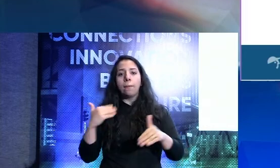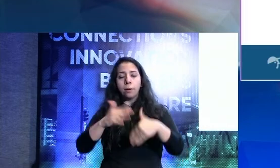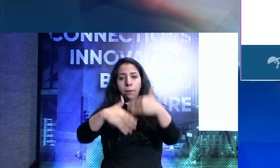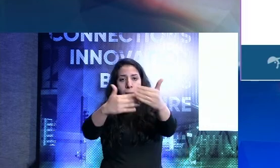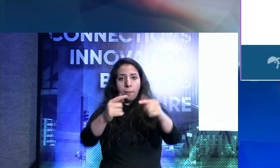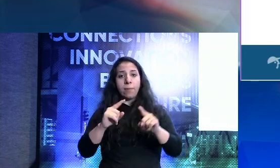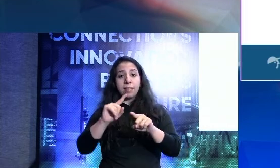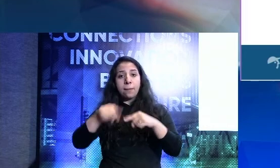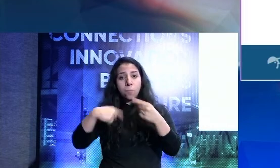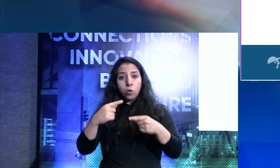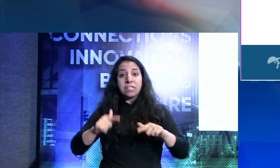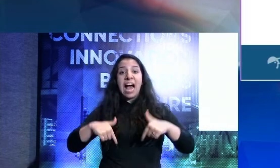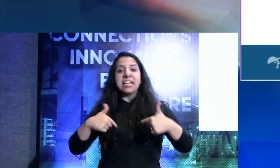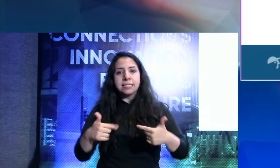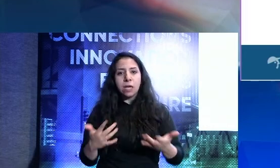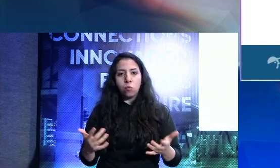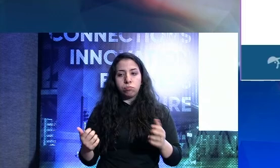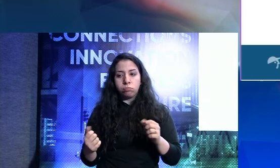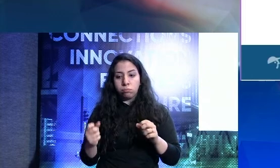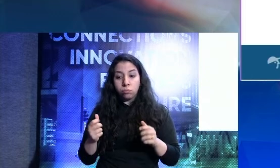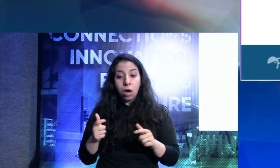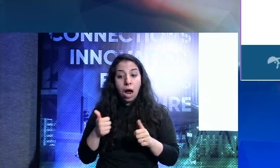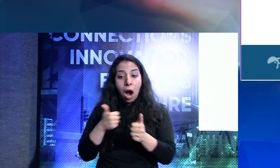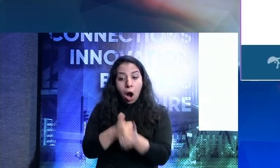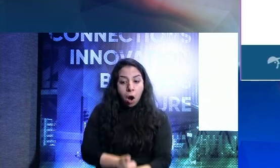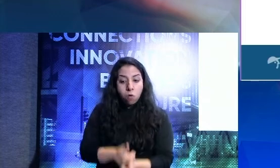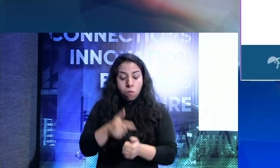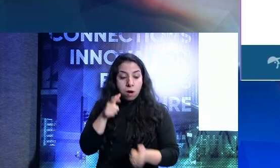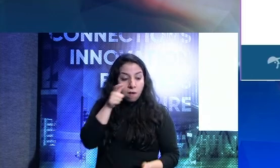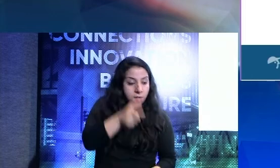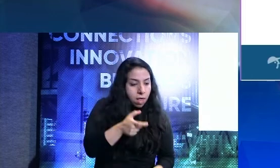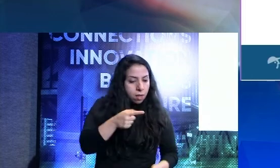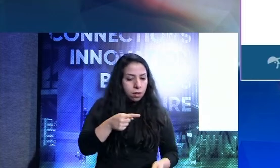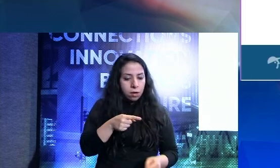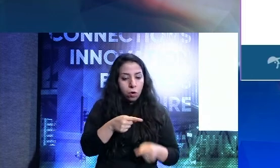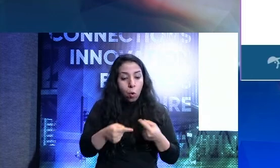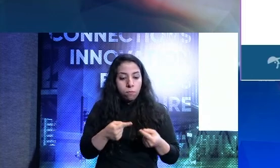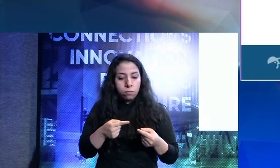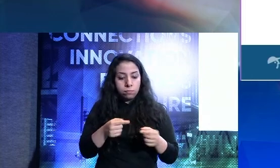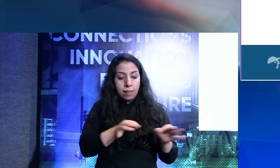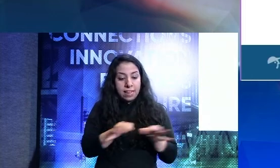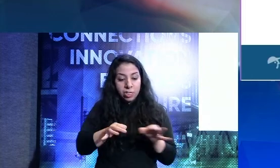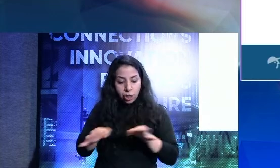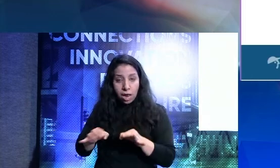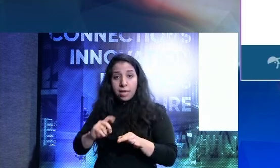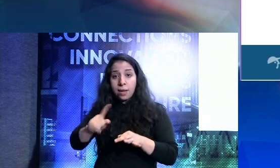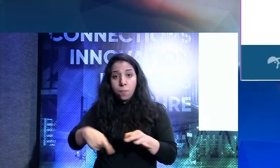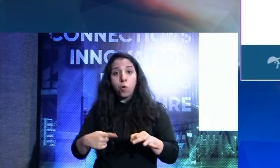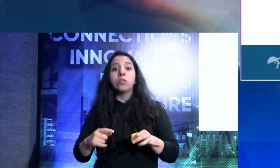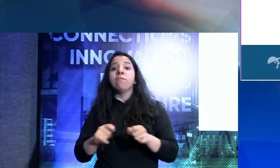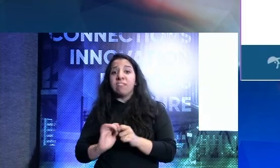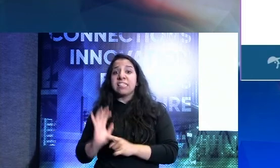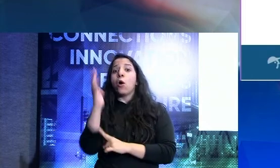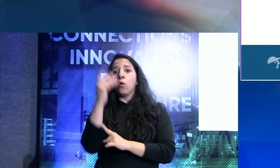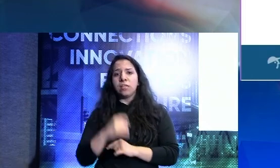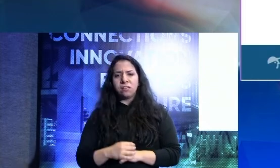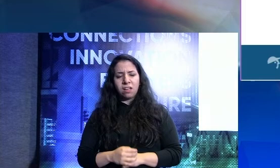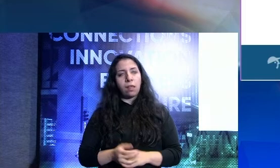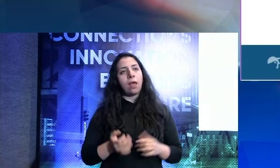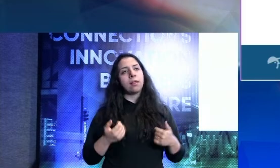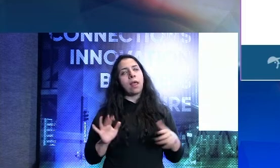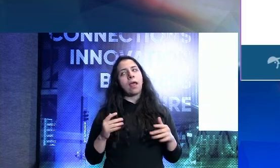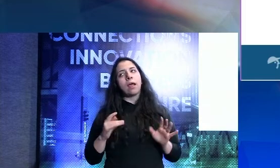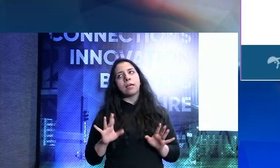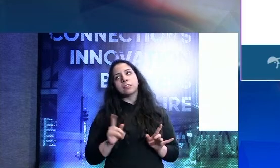ações. Plan, Do, Check, Act. Vamos planejar, vamos fazer acontecer. Não vamos deixar solto para os caras, não vamos deixar o